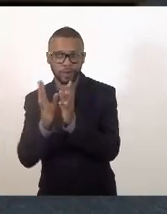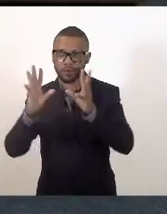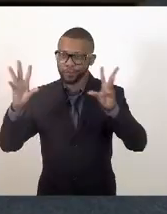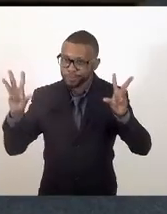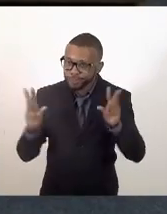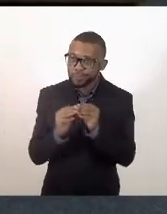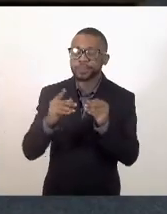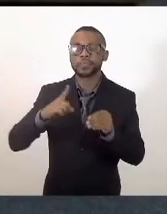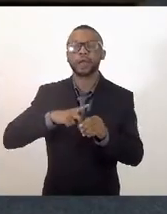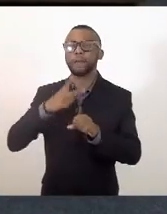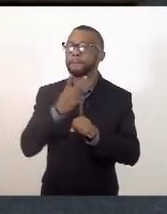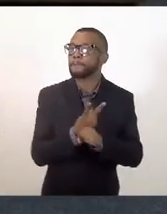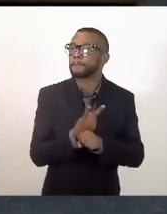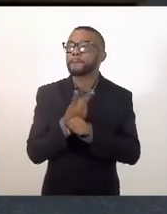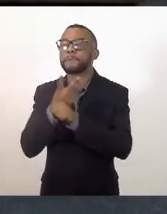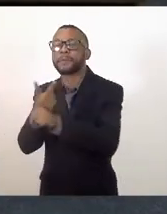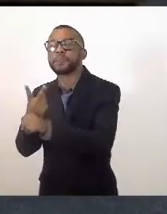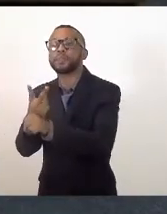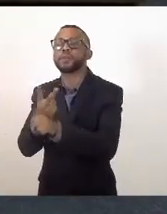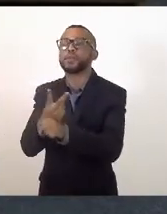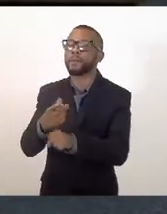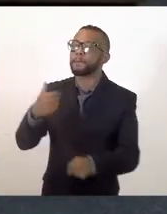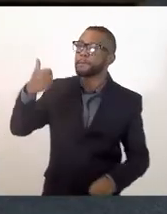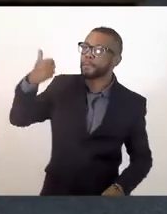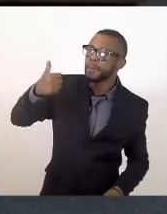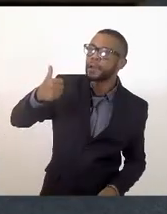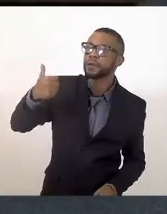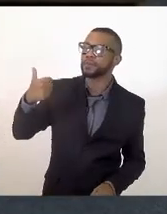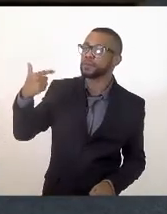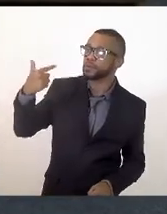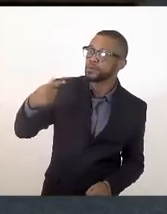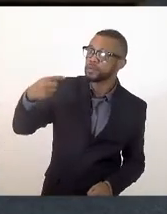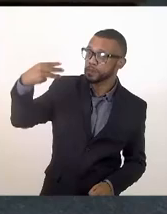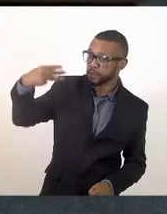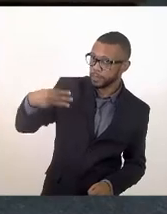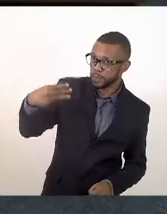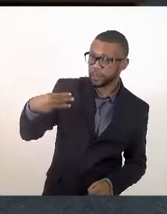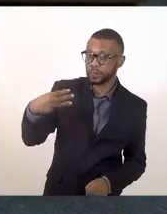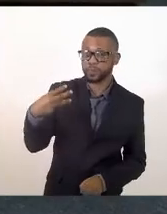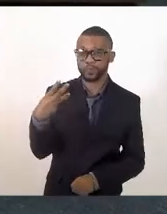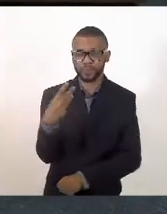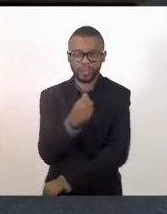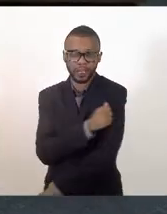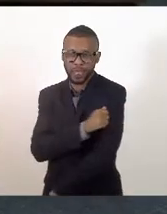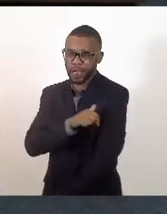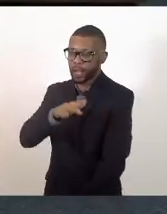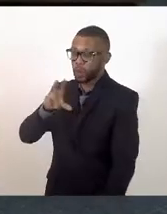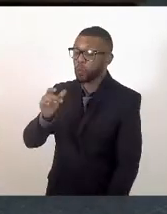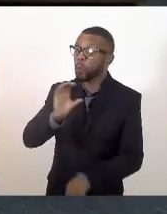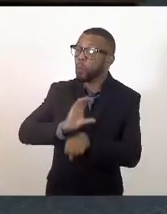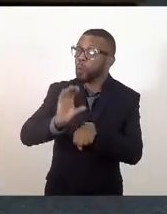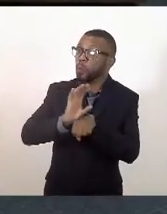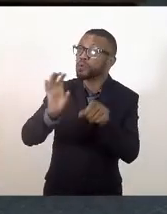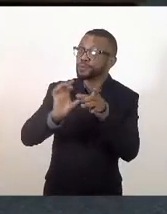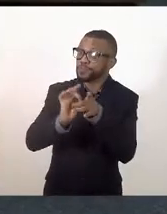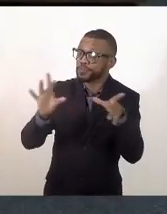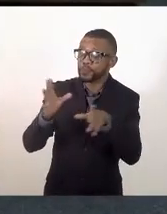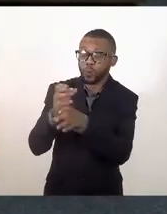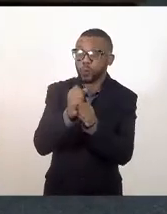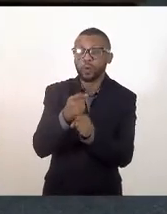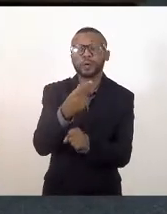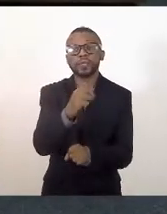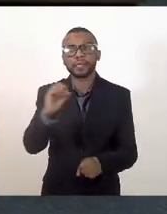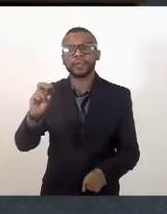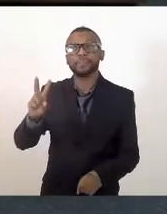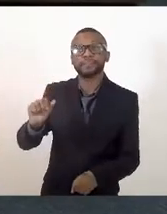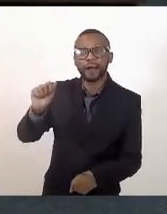premiação do primeiro, segundo e terceiro lugar. São 3 alunos, foi um curso aberto para 100 vagas, eu